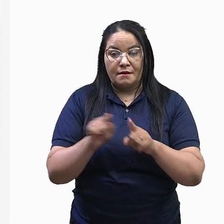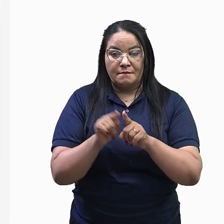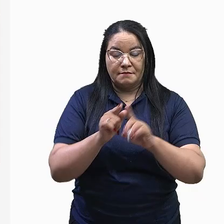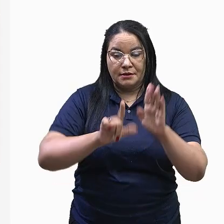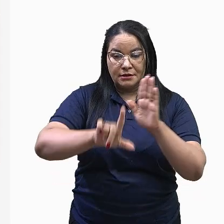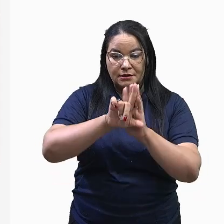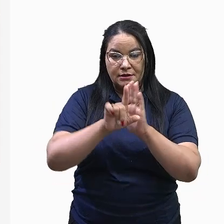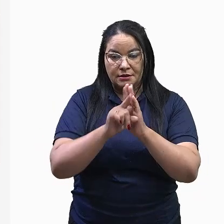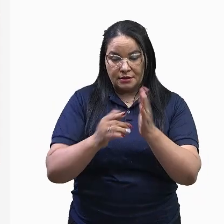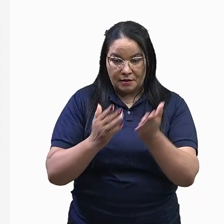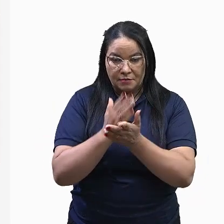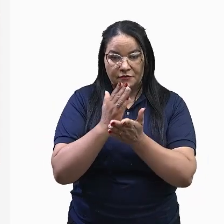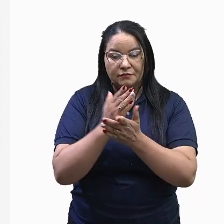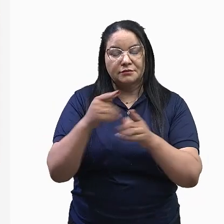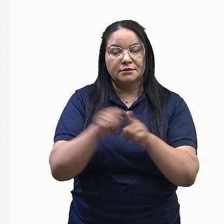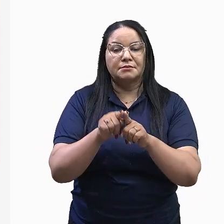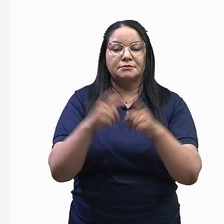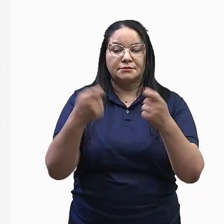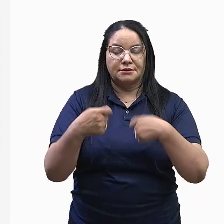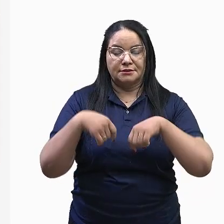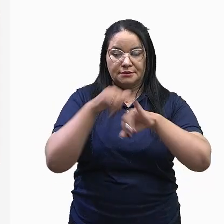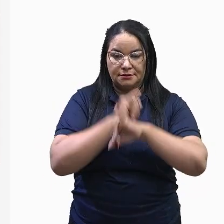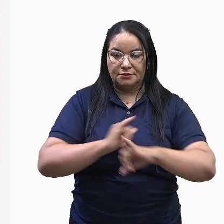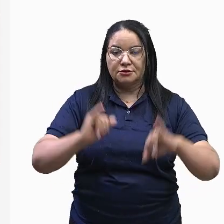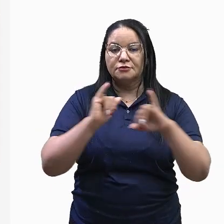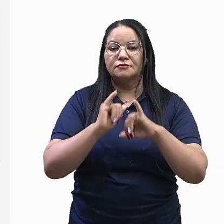elas têm que ser divulgadas num desses